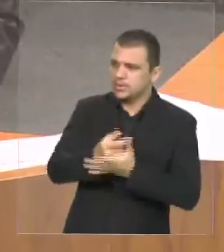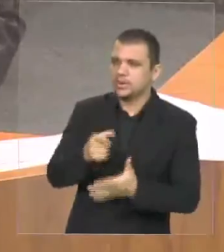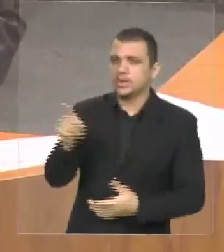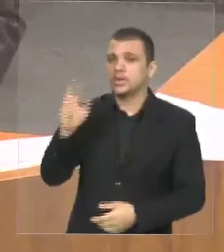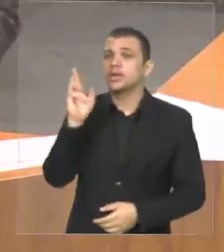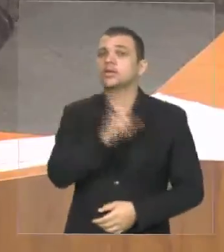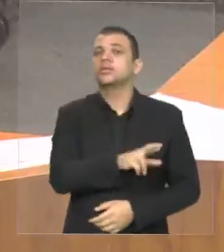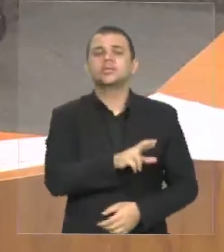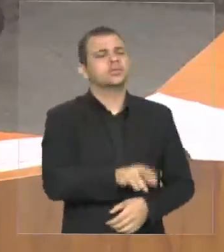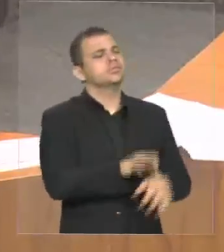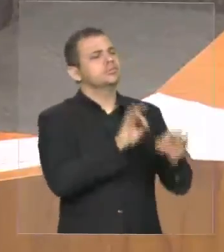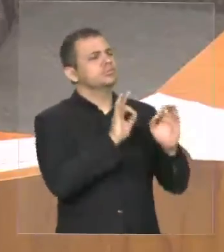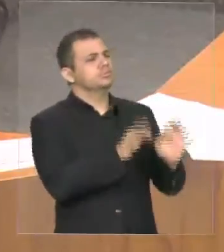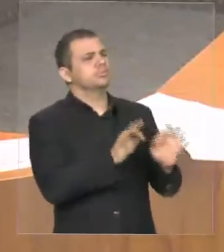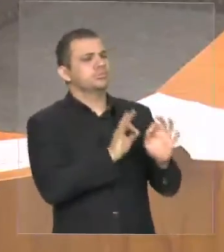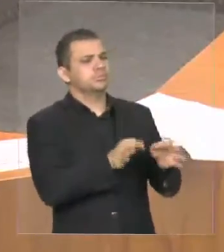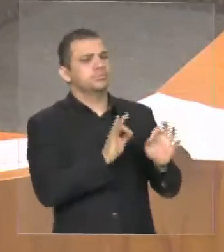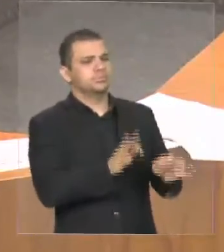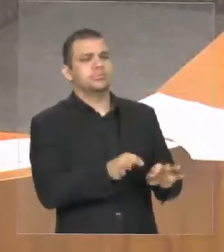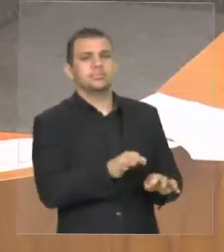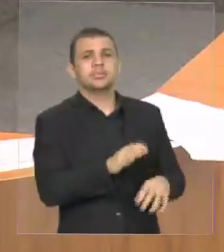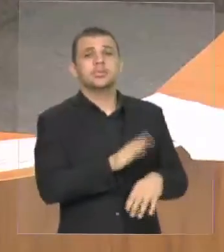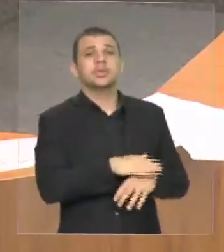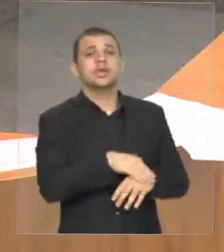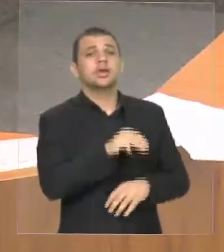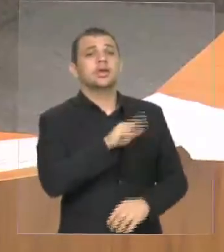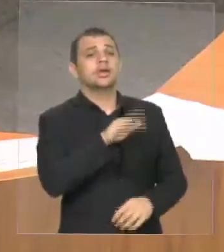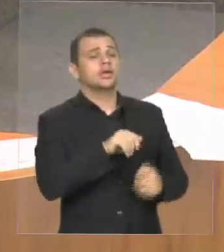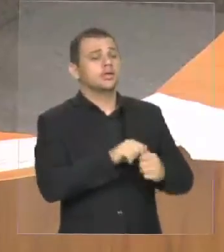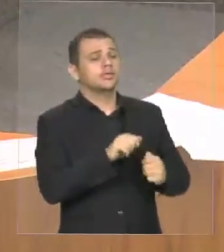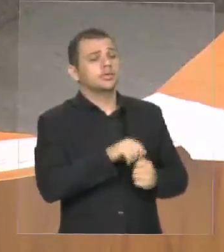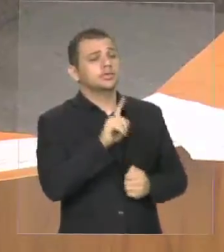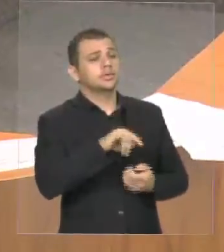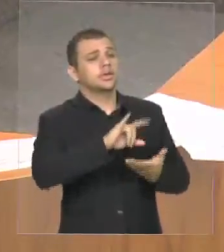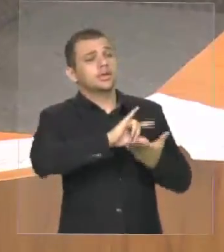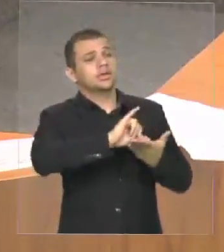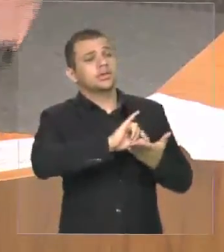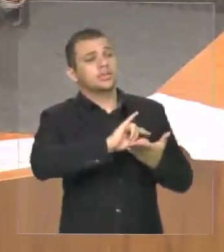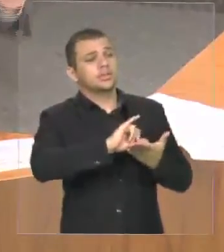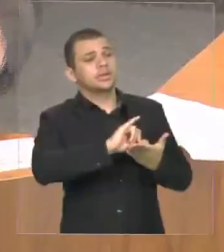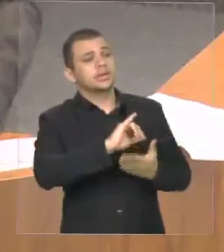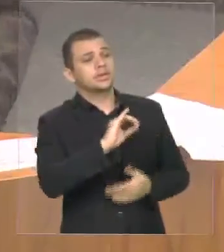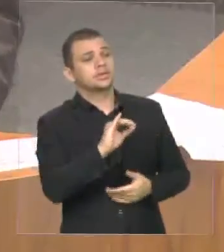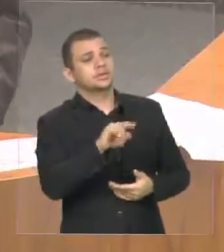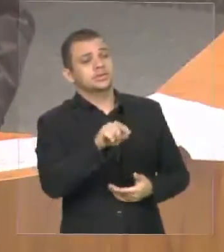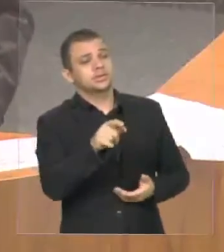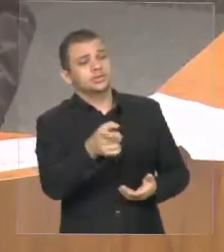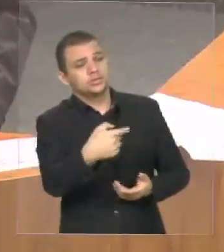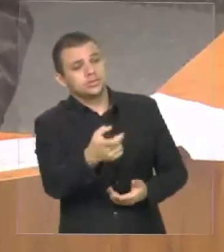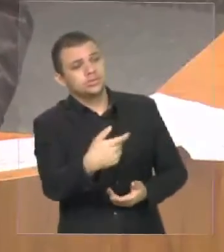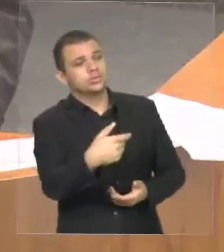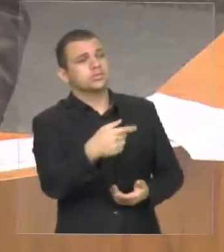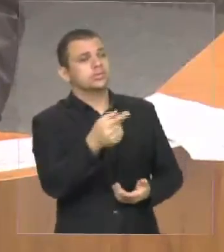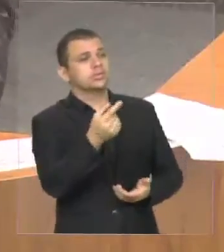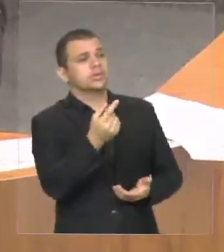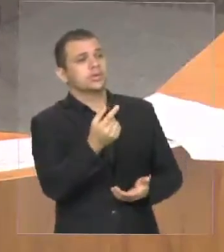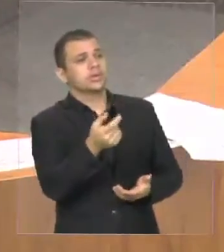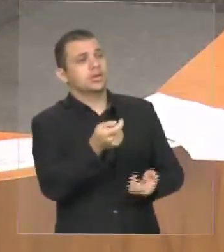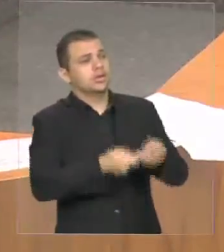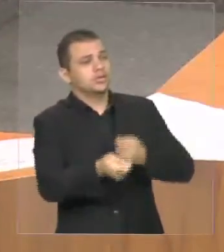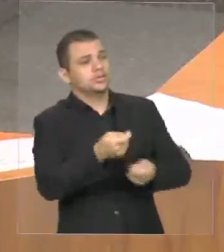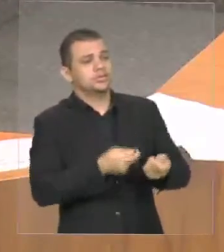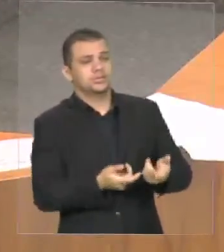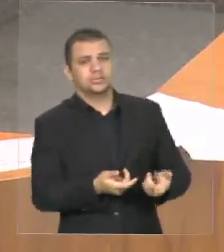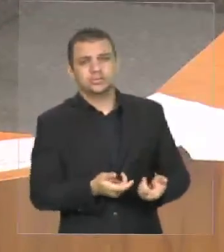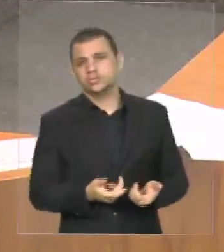dúvida, quem faz isso são os países capitalistas, tributar o consumo. Então, senhoras e senhores, eu quero dizer que a partir de